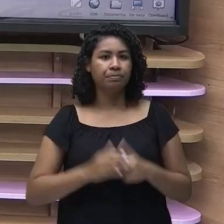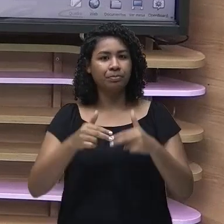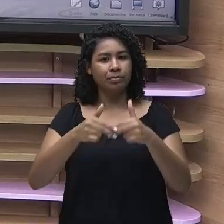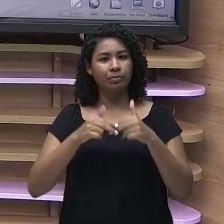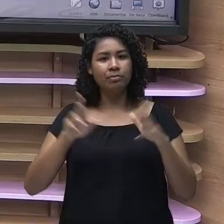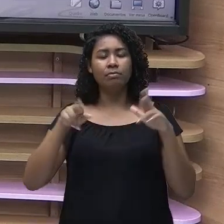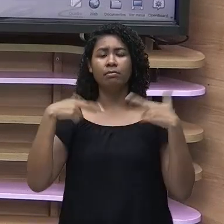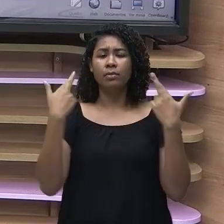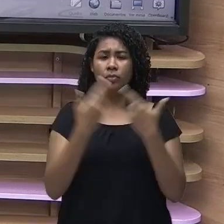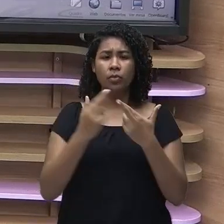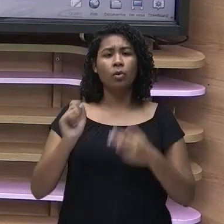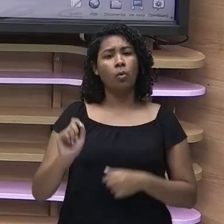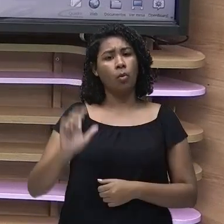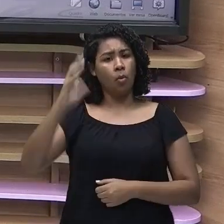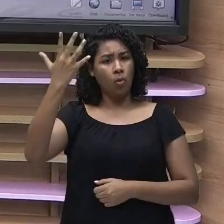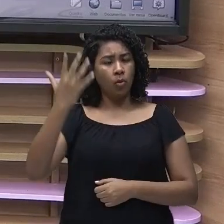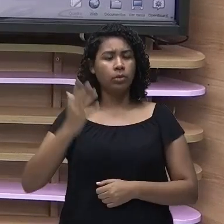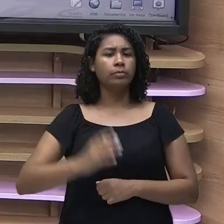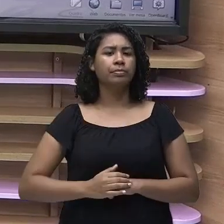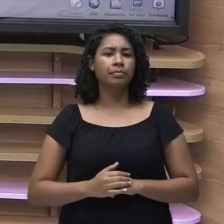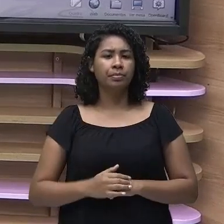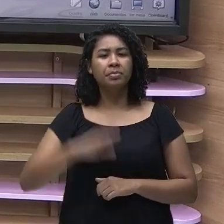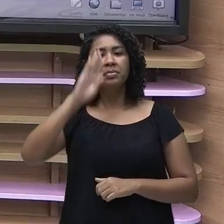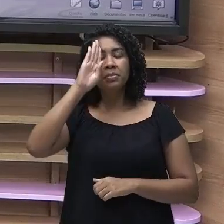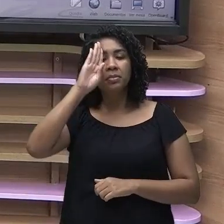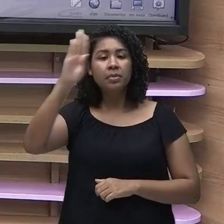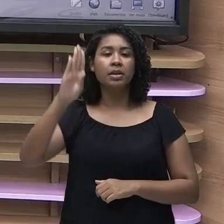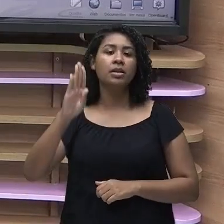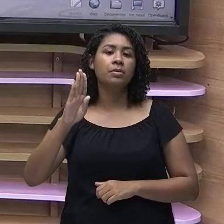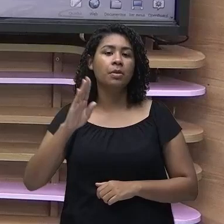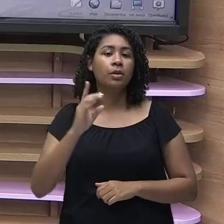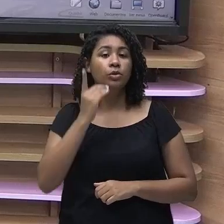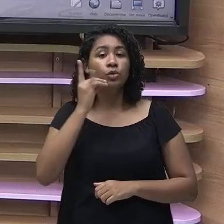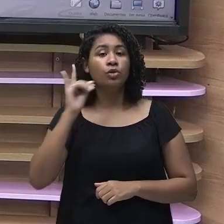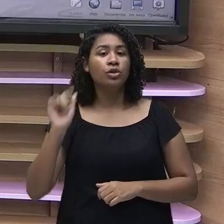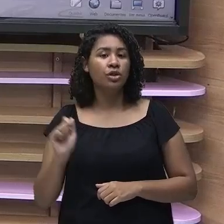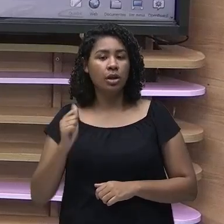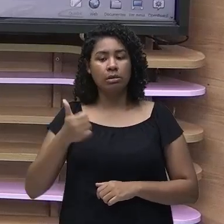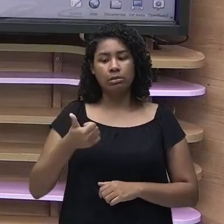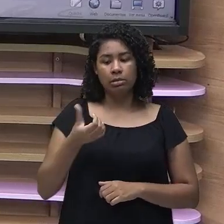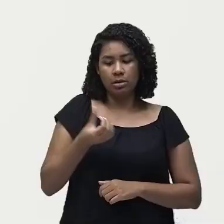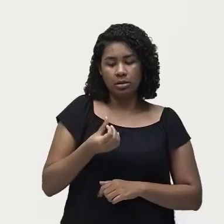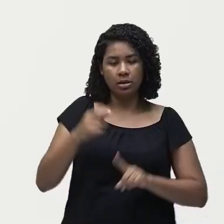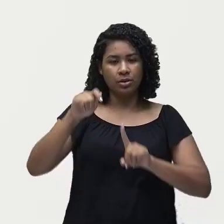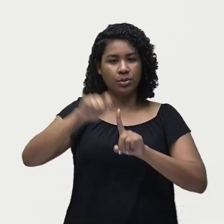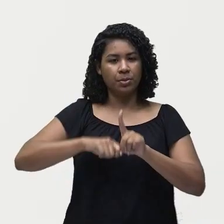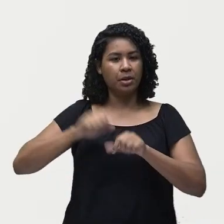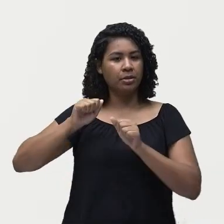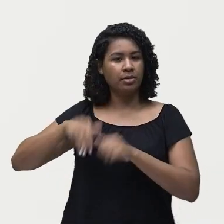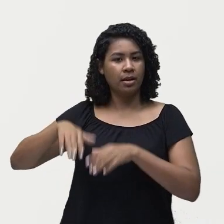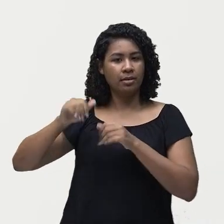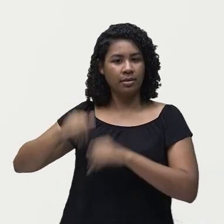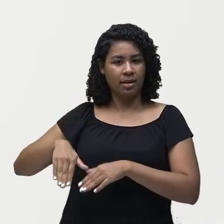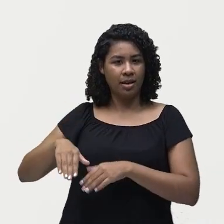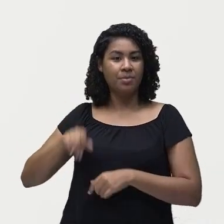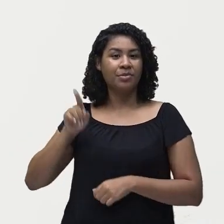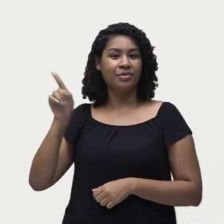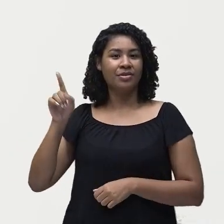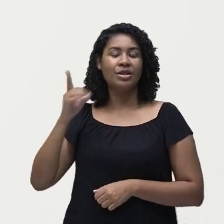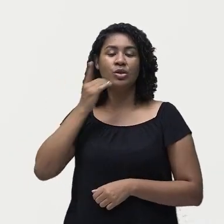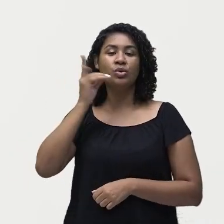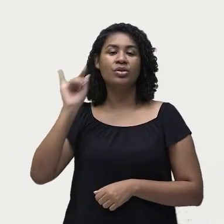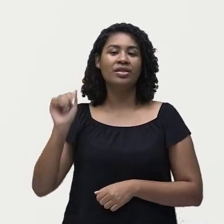reuniões aconteceram, principalmente no dia 16 de setembro, que é o dia ali,